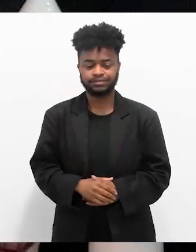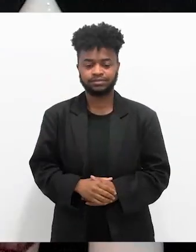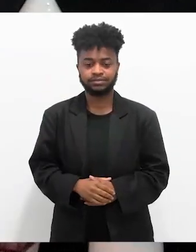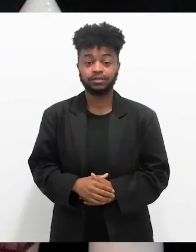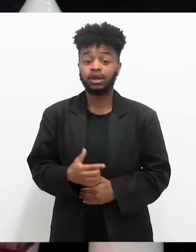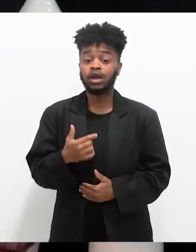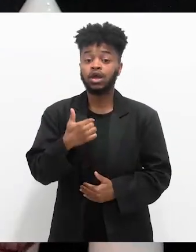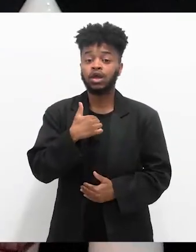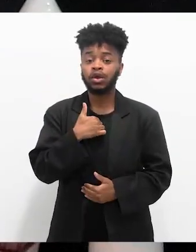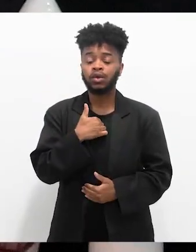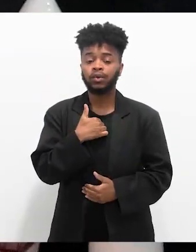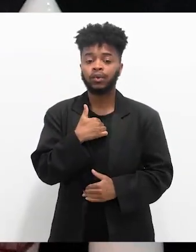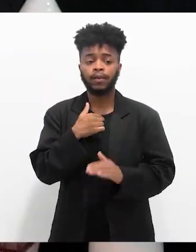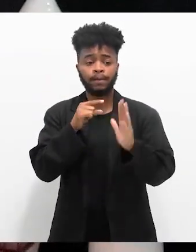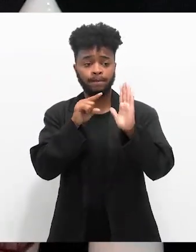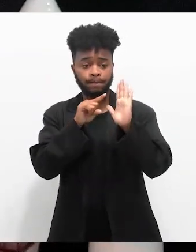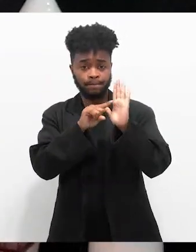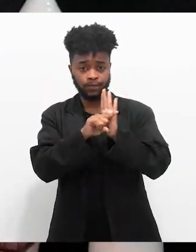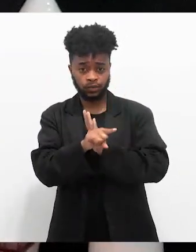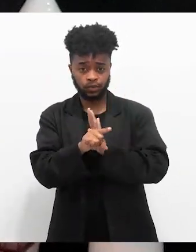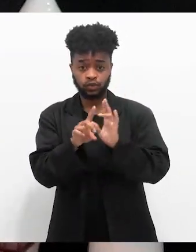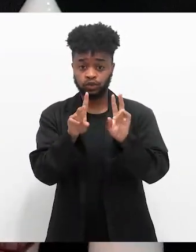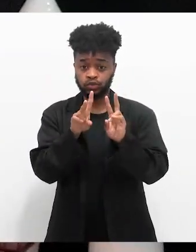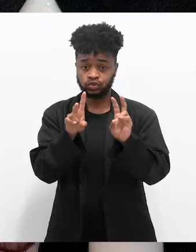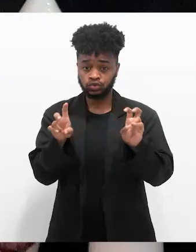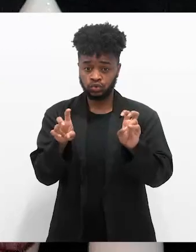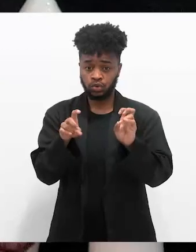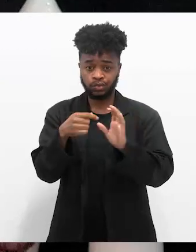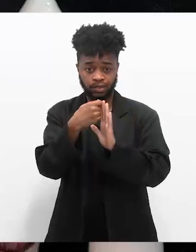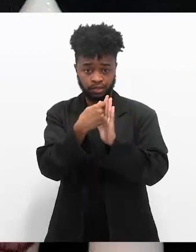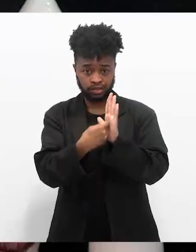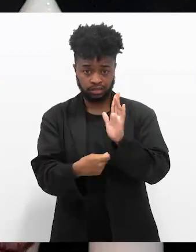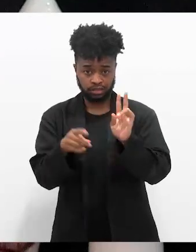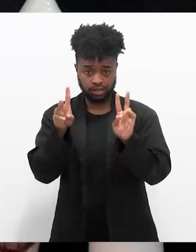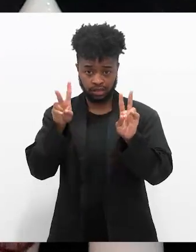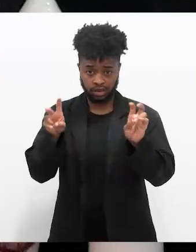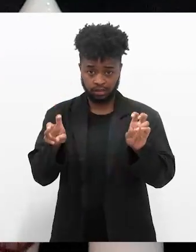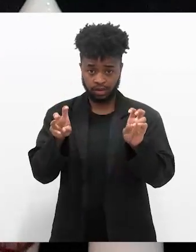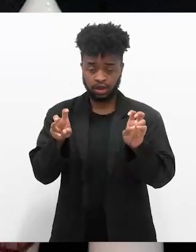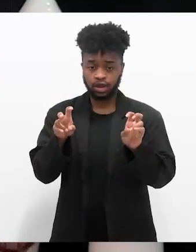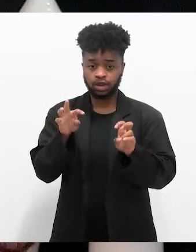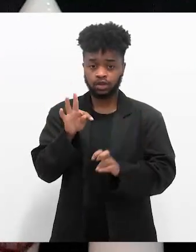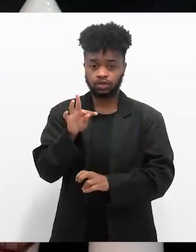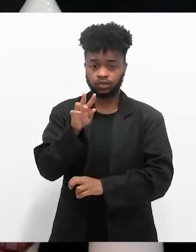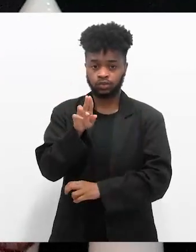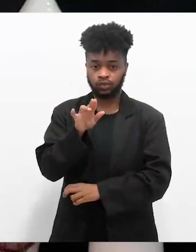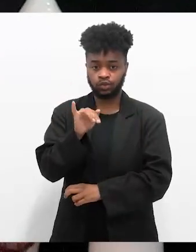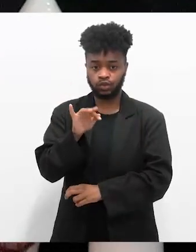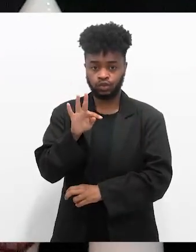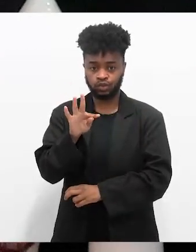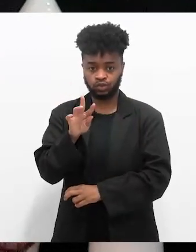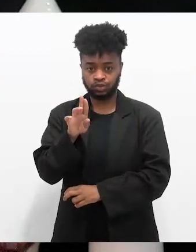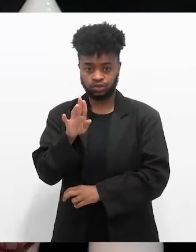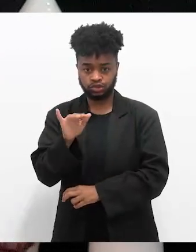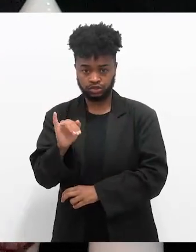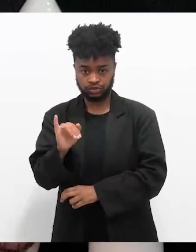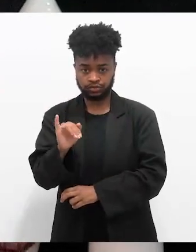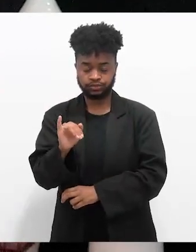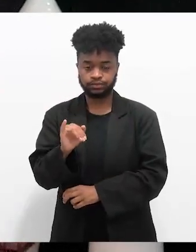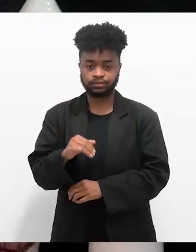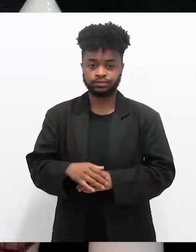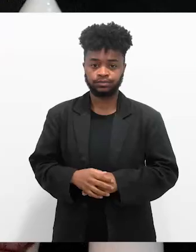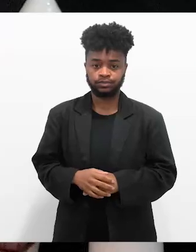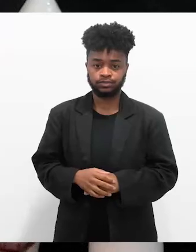Fábio, sobre o enredo da Tuiuti. E se eu não pronunciar certo, por favor, me corrija. Sem problema. O enredo do Carnaval